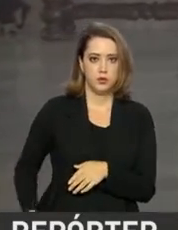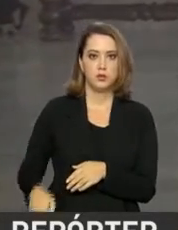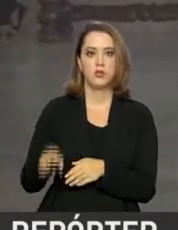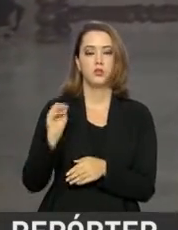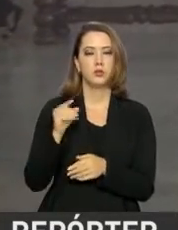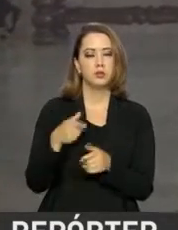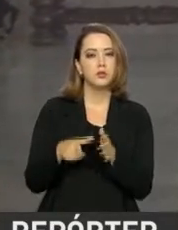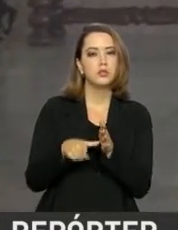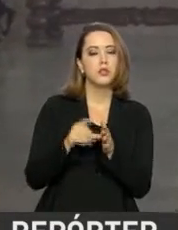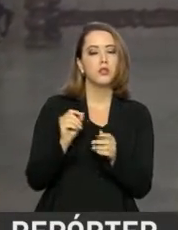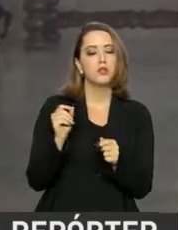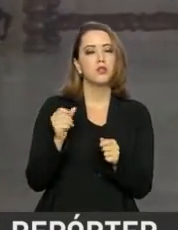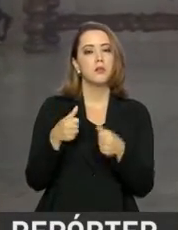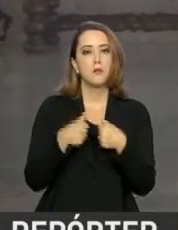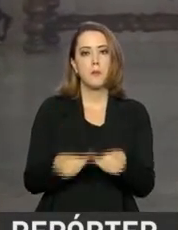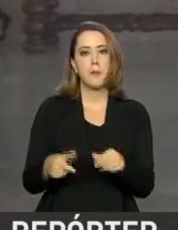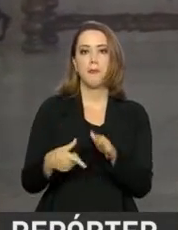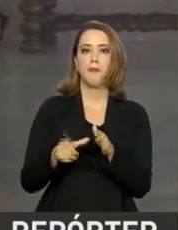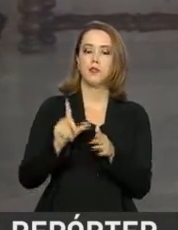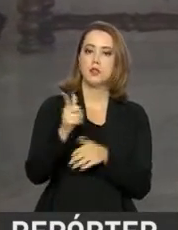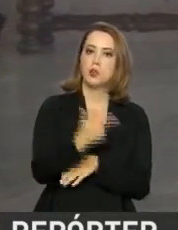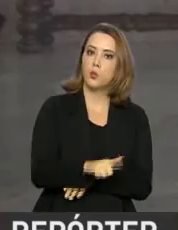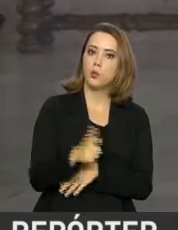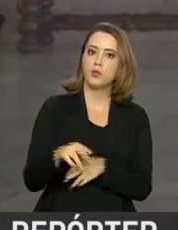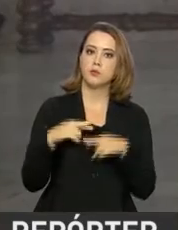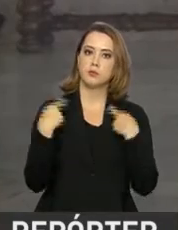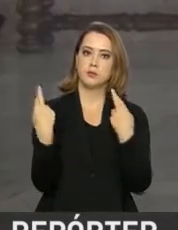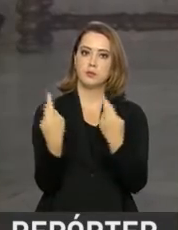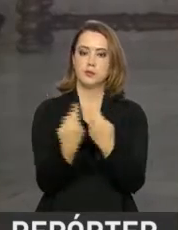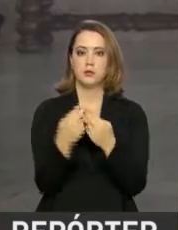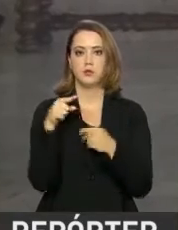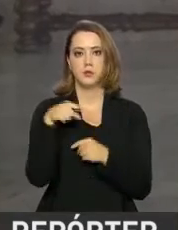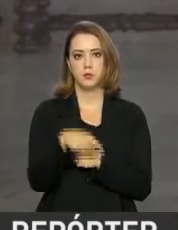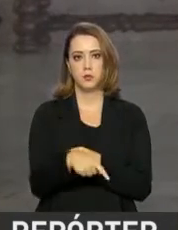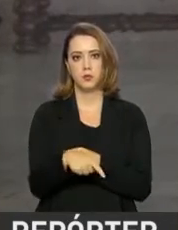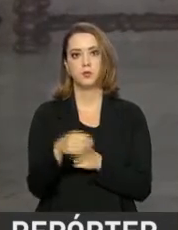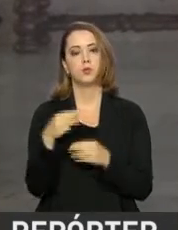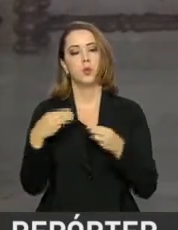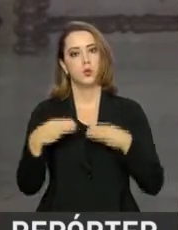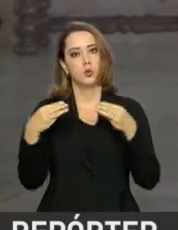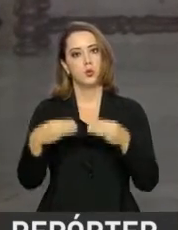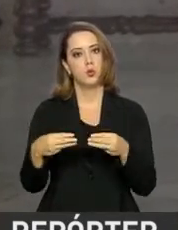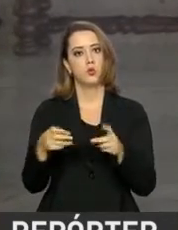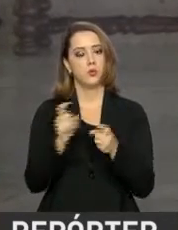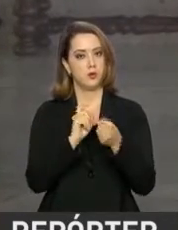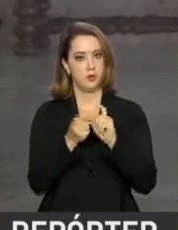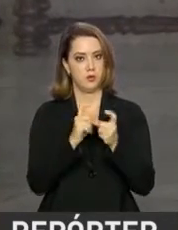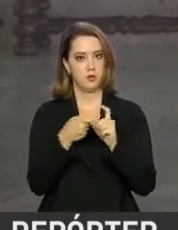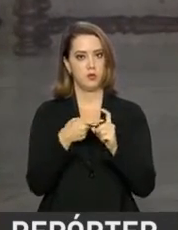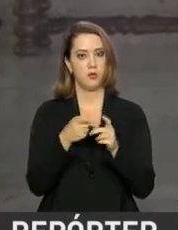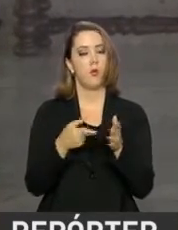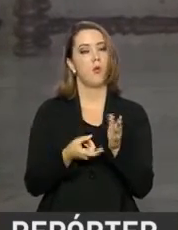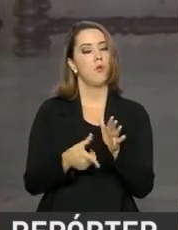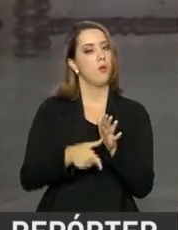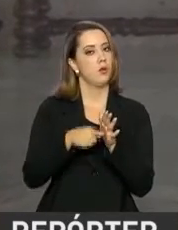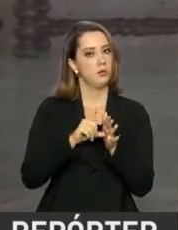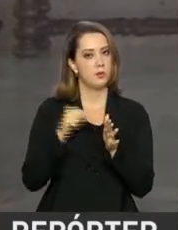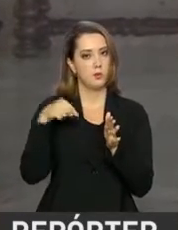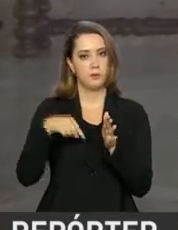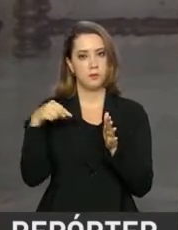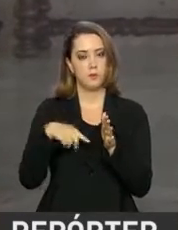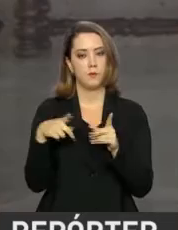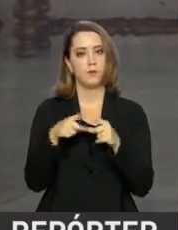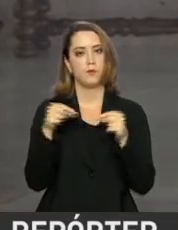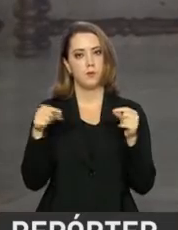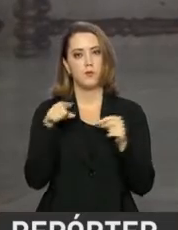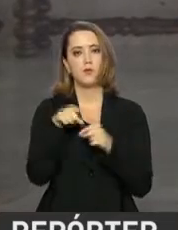que ocorreu no Ministério da Fazenda com a equipe econômica do ministro Henrique Meirelles. Mais cedo, aqui em Brasília, esses mesmos